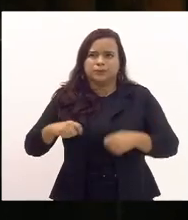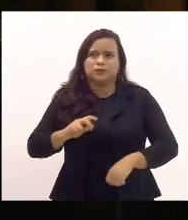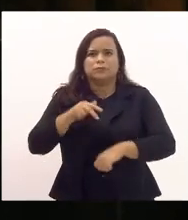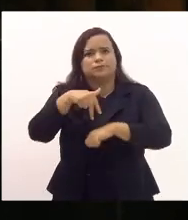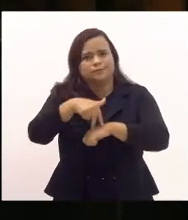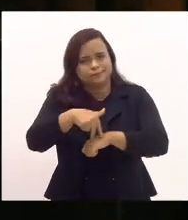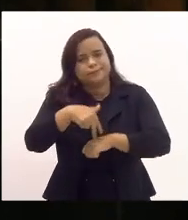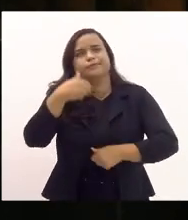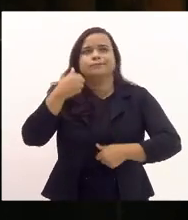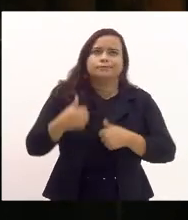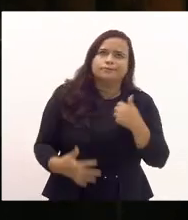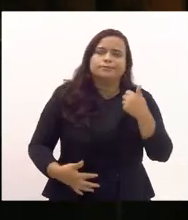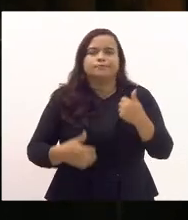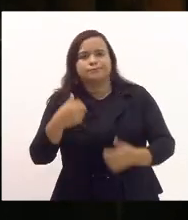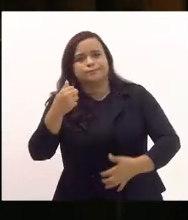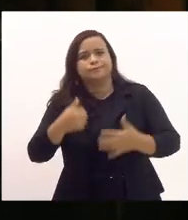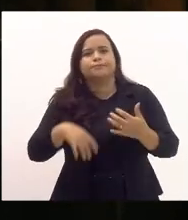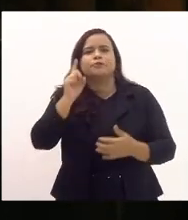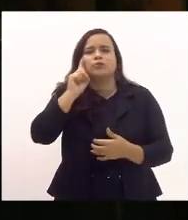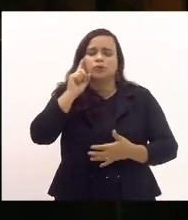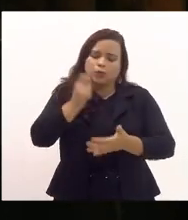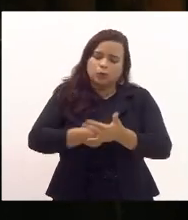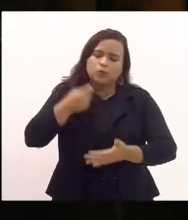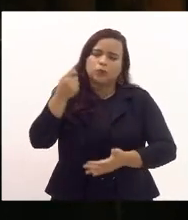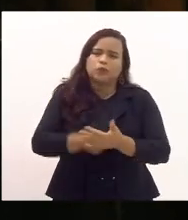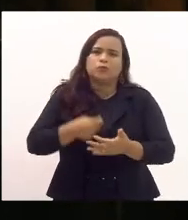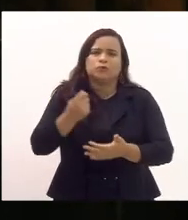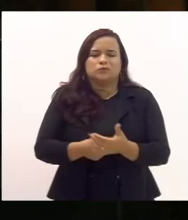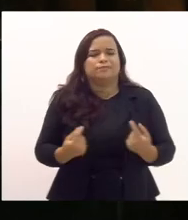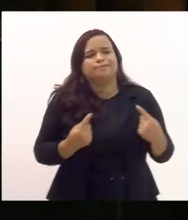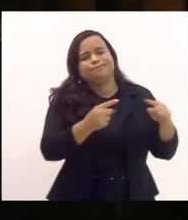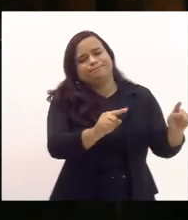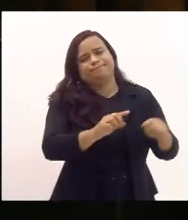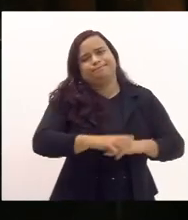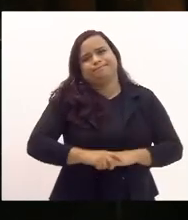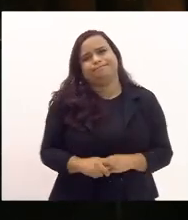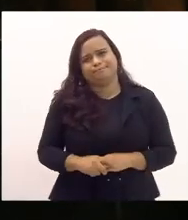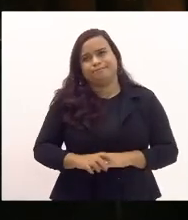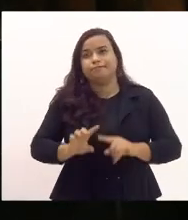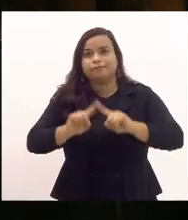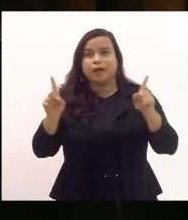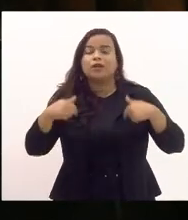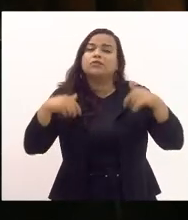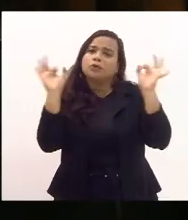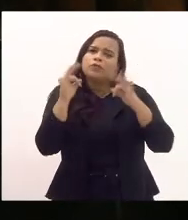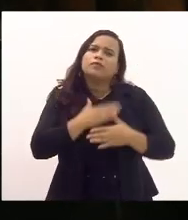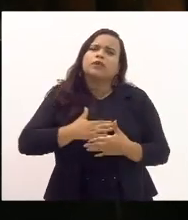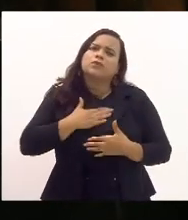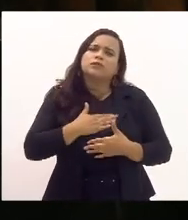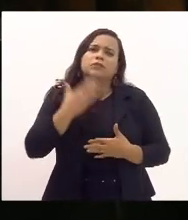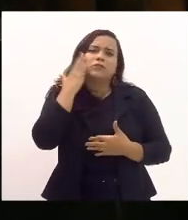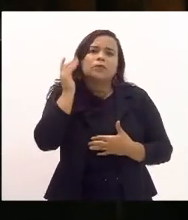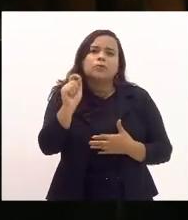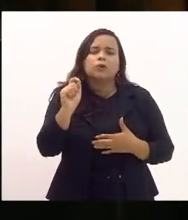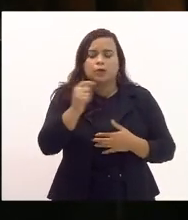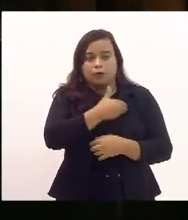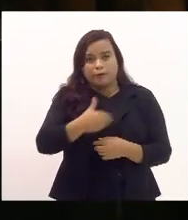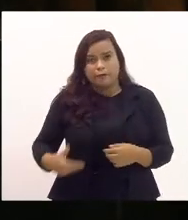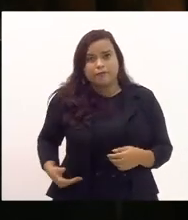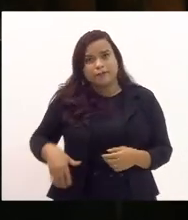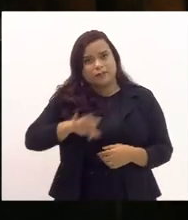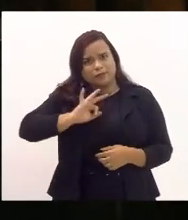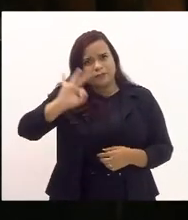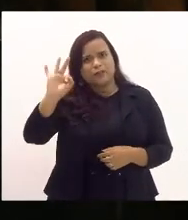diariamente para lutar e combater mas eu fico feliz de saber que o governo federal